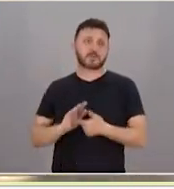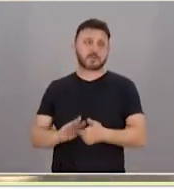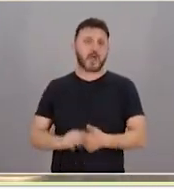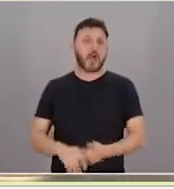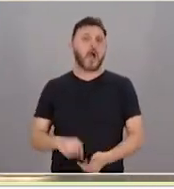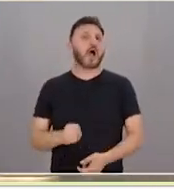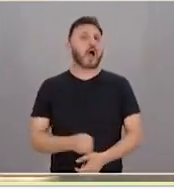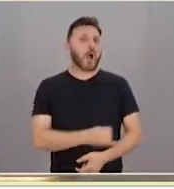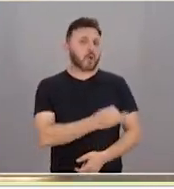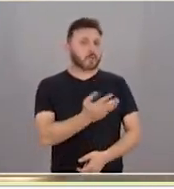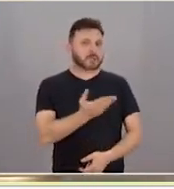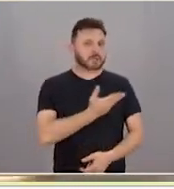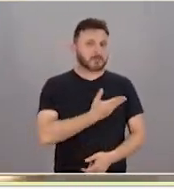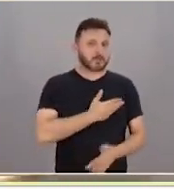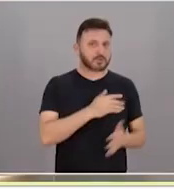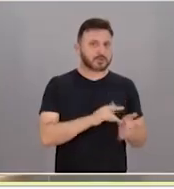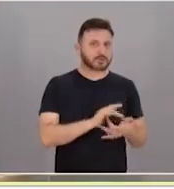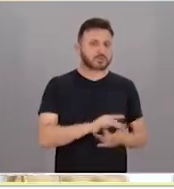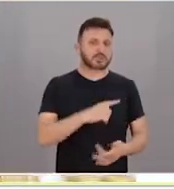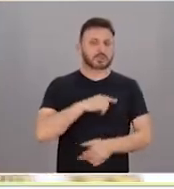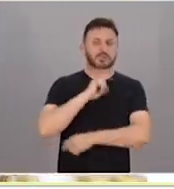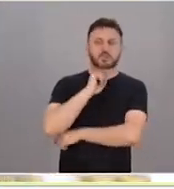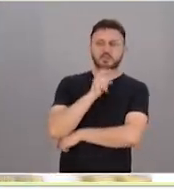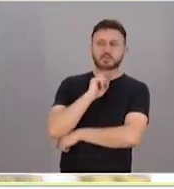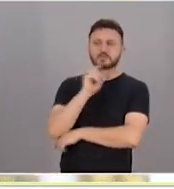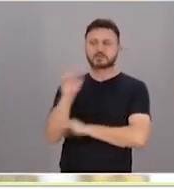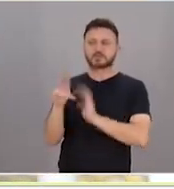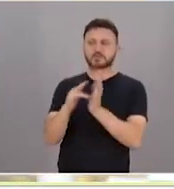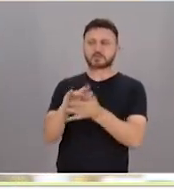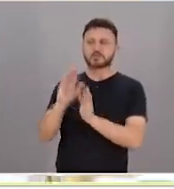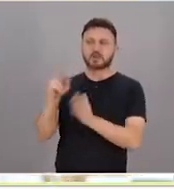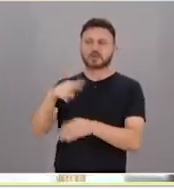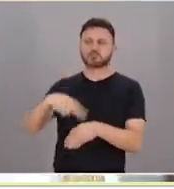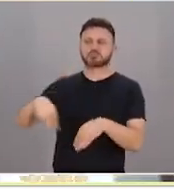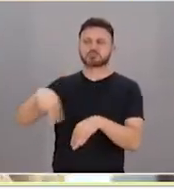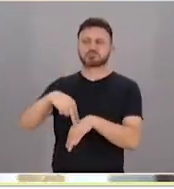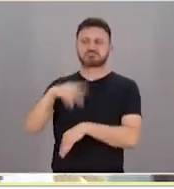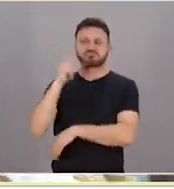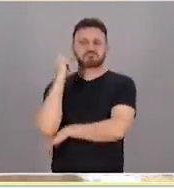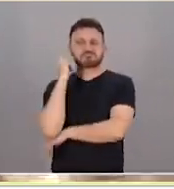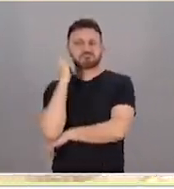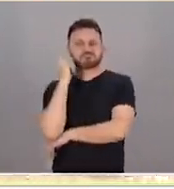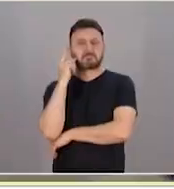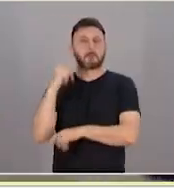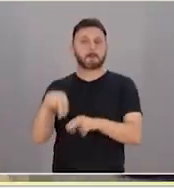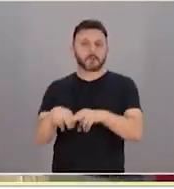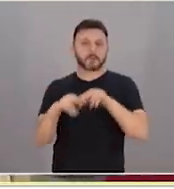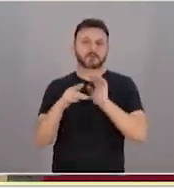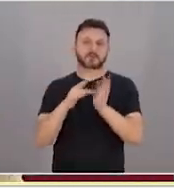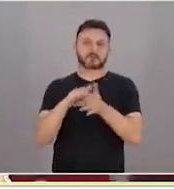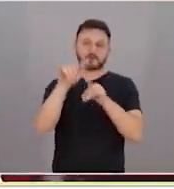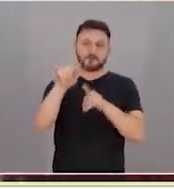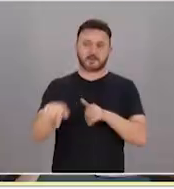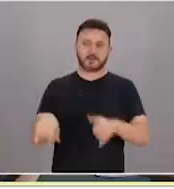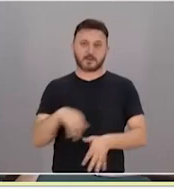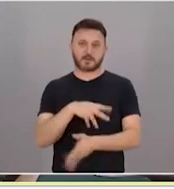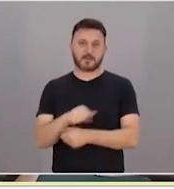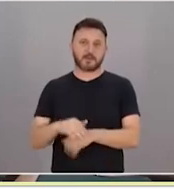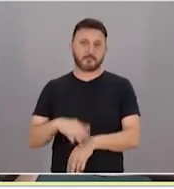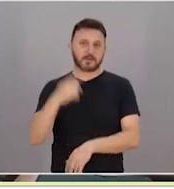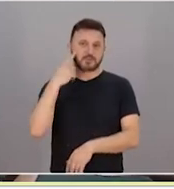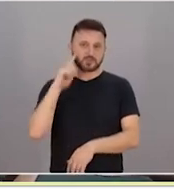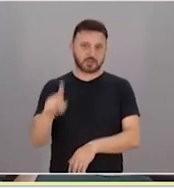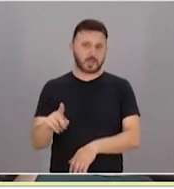Então Jesus, tendo confirmado os seus na fé, lembra um fato: o encontro